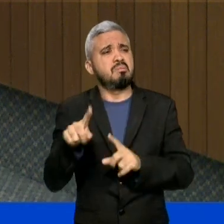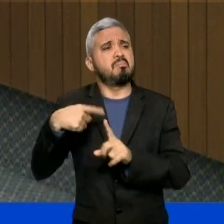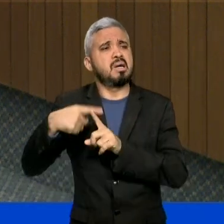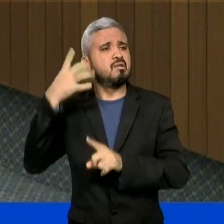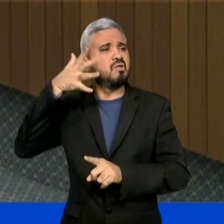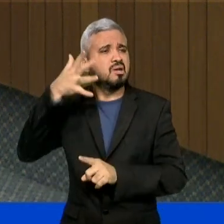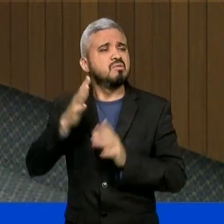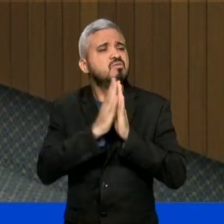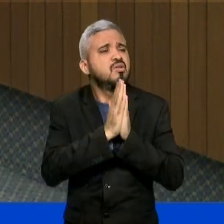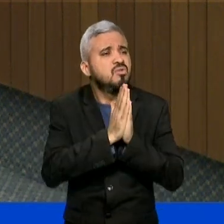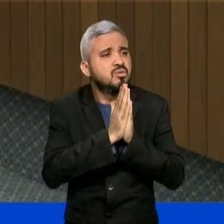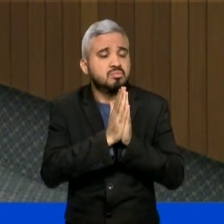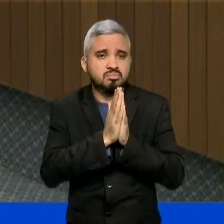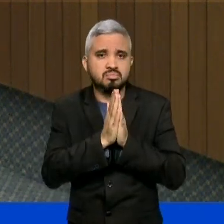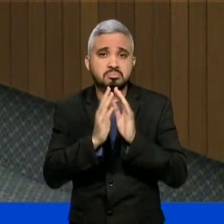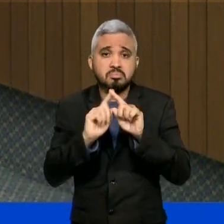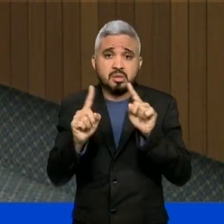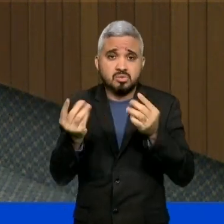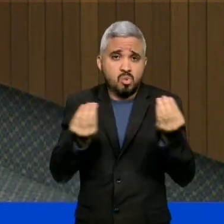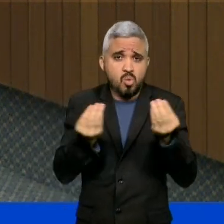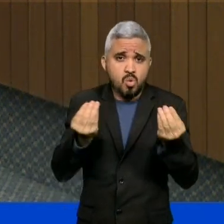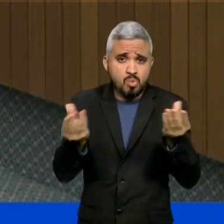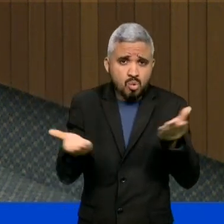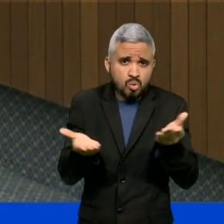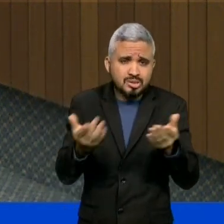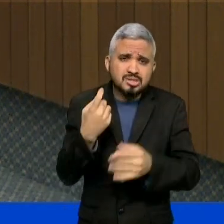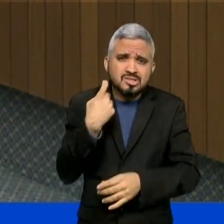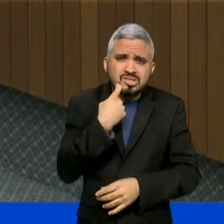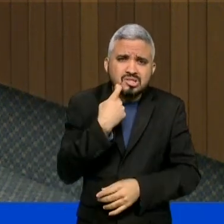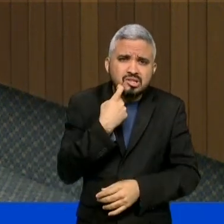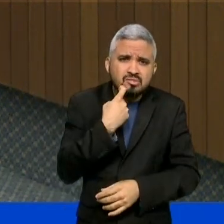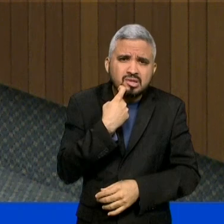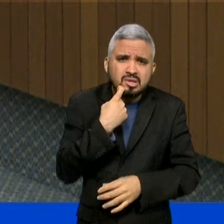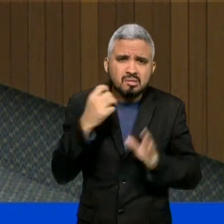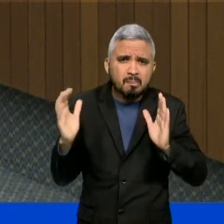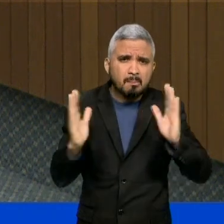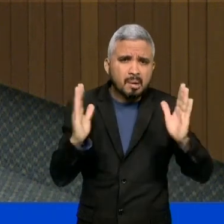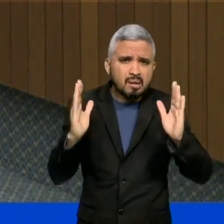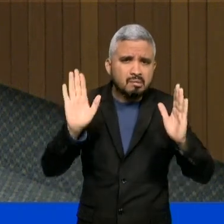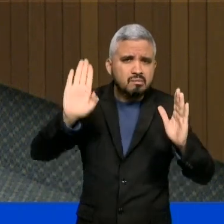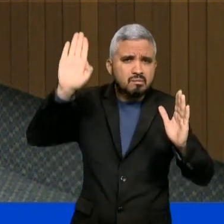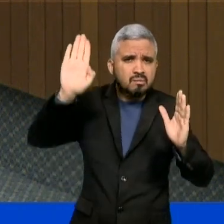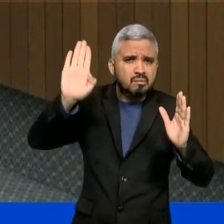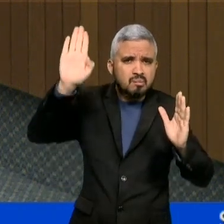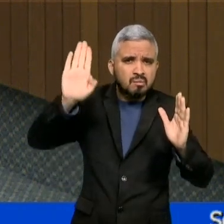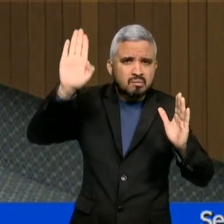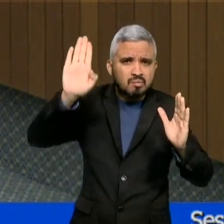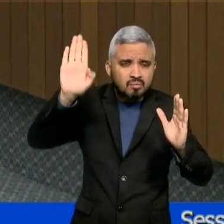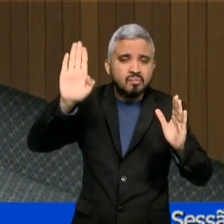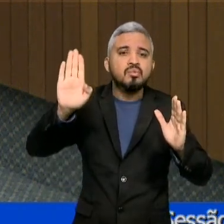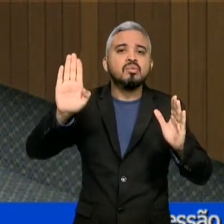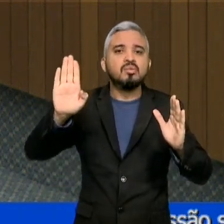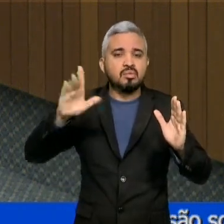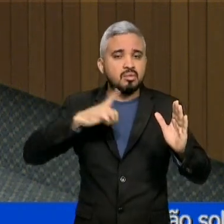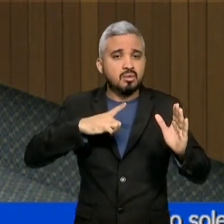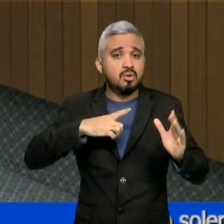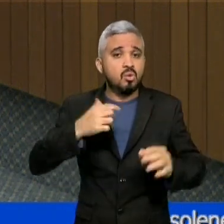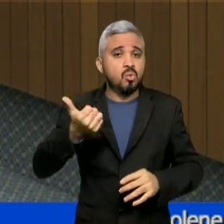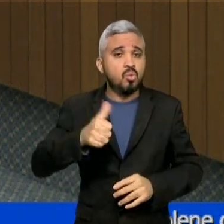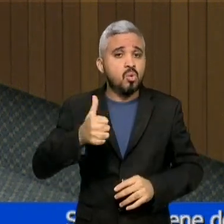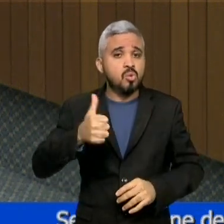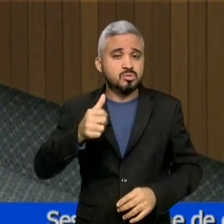num sextou, tem 11 deputados aqui presentes. Então, a casa mostra, de fato, o respeito que tem por Vossa Excelência.